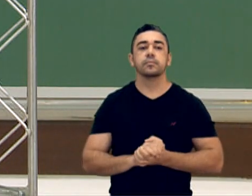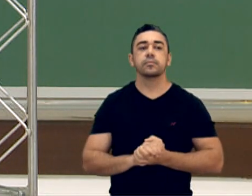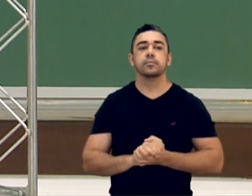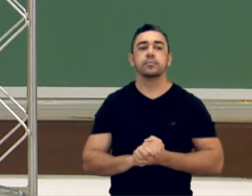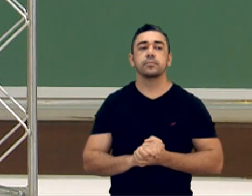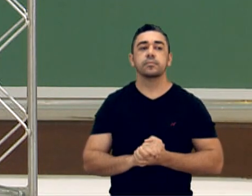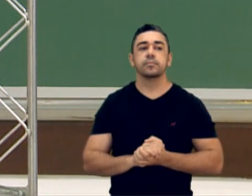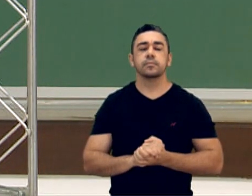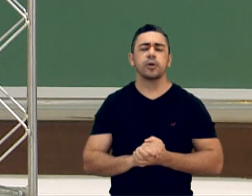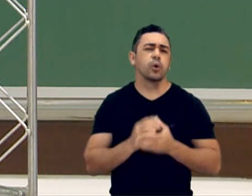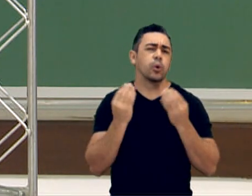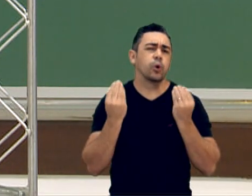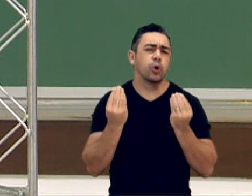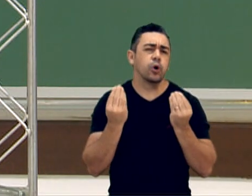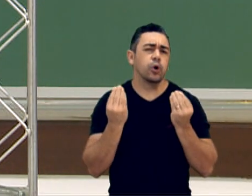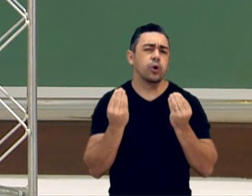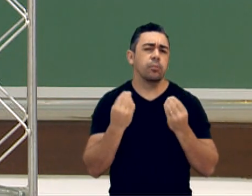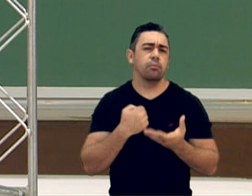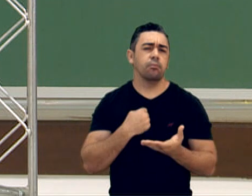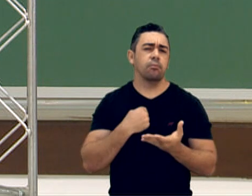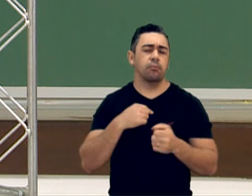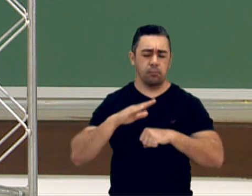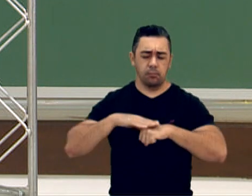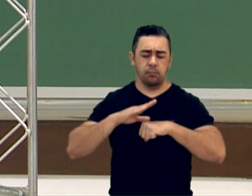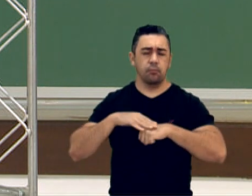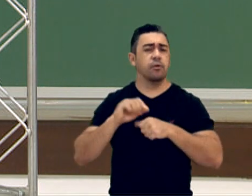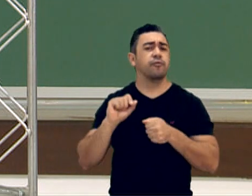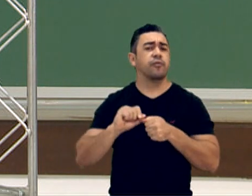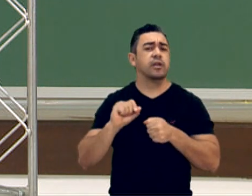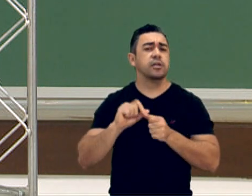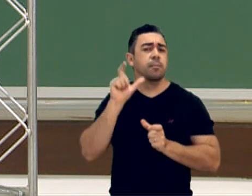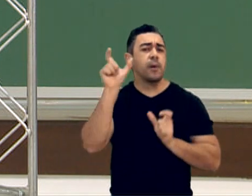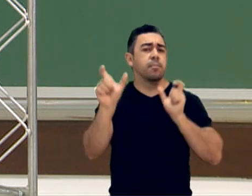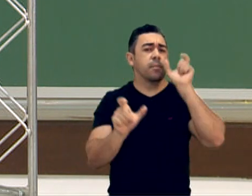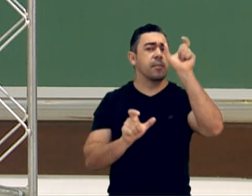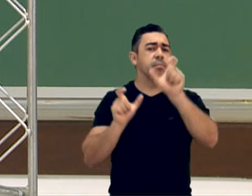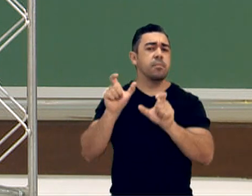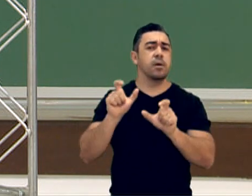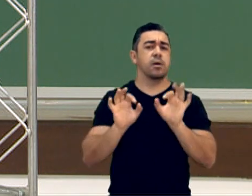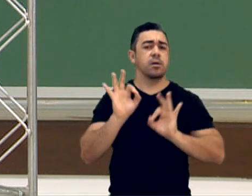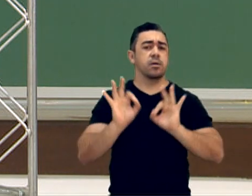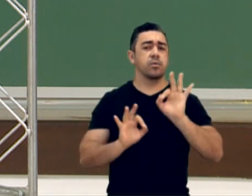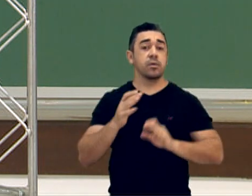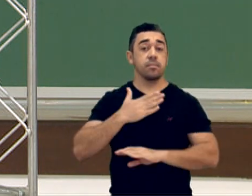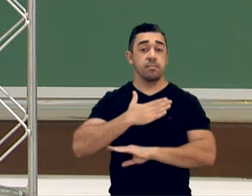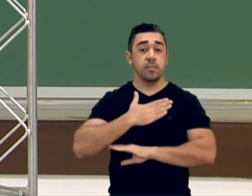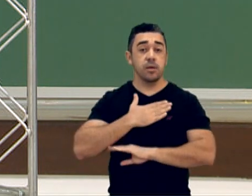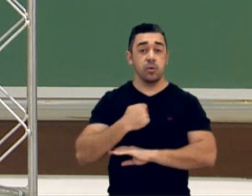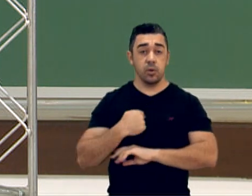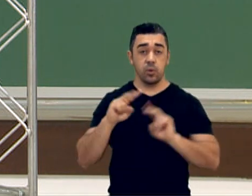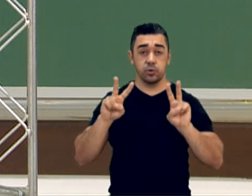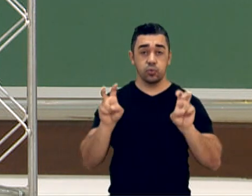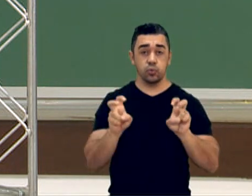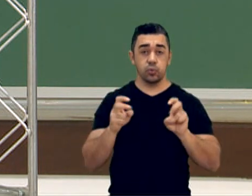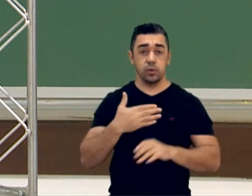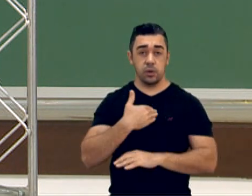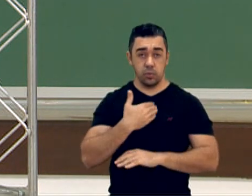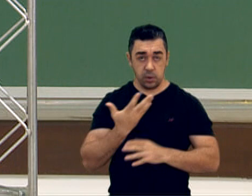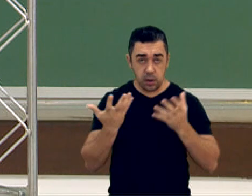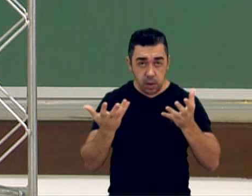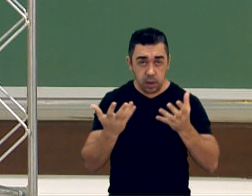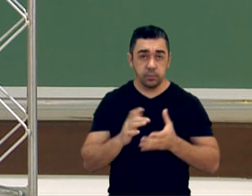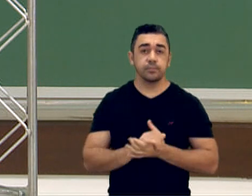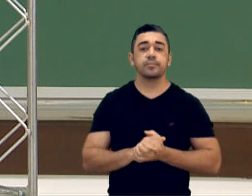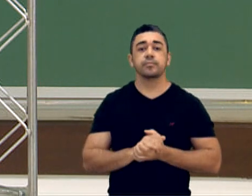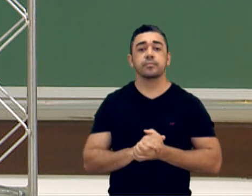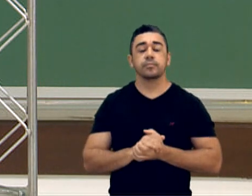E como fazer um mind map? Como que eu posso fazer, organizar o meu com o assunto que eu quero, do meu interesse? Então,